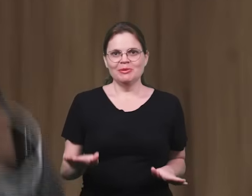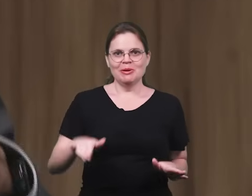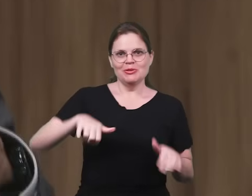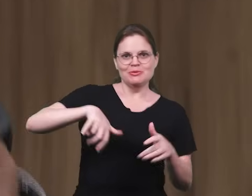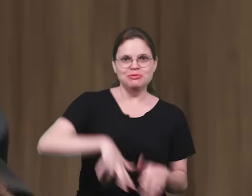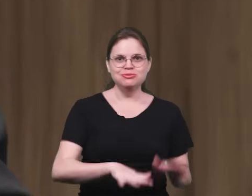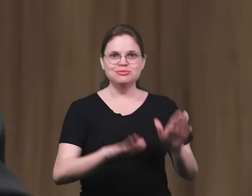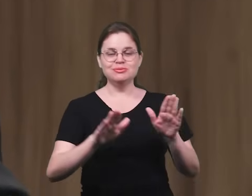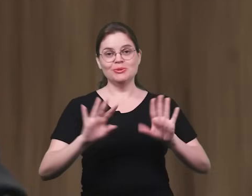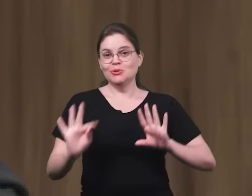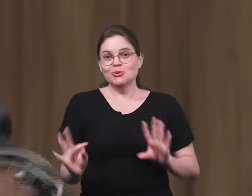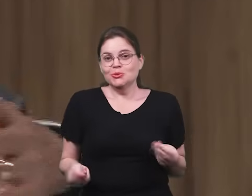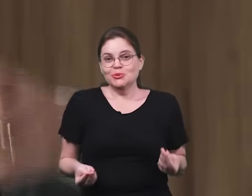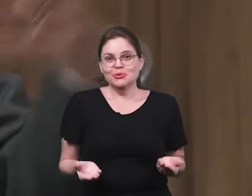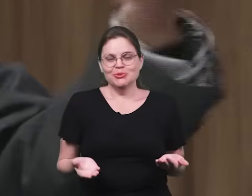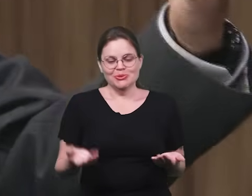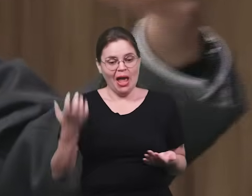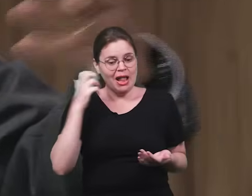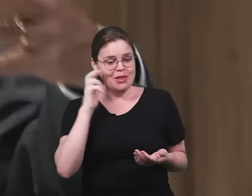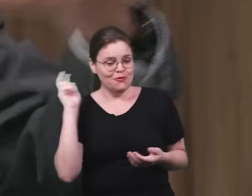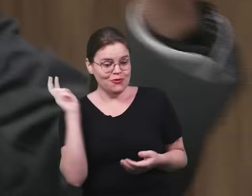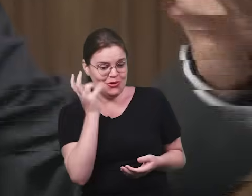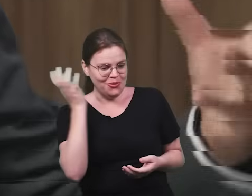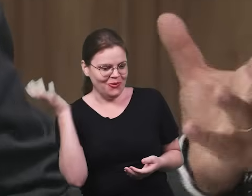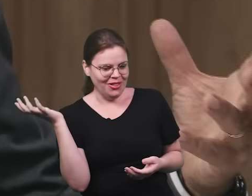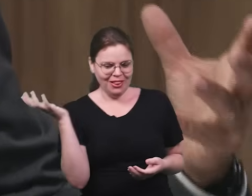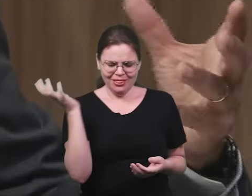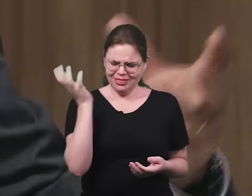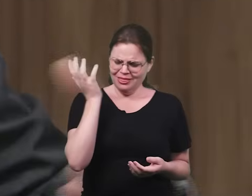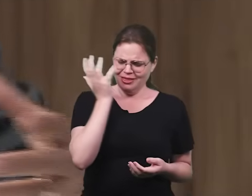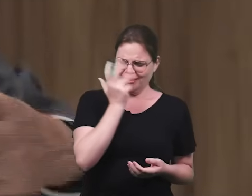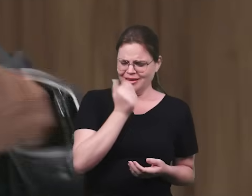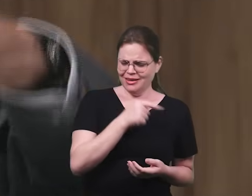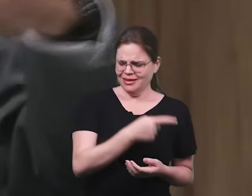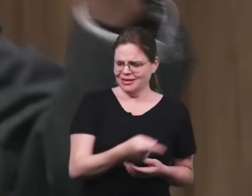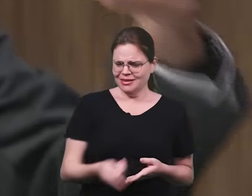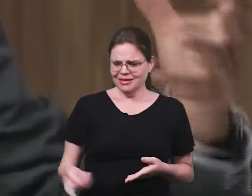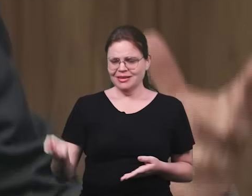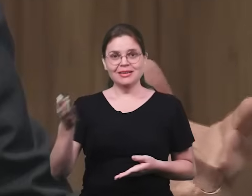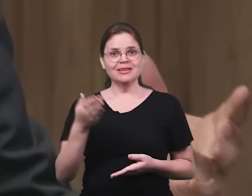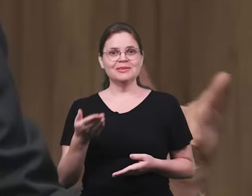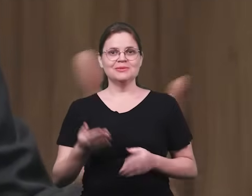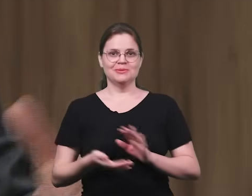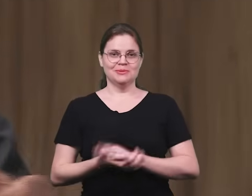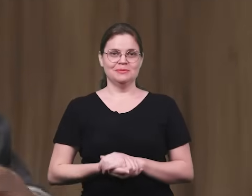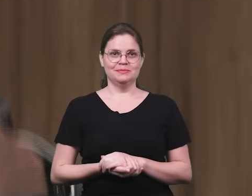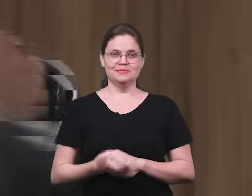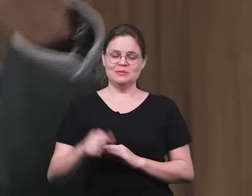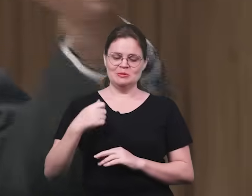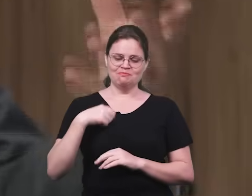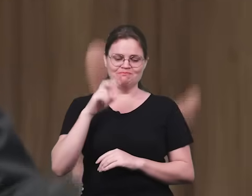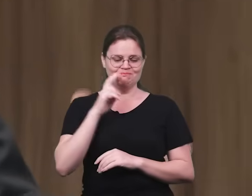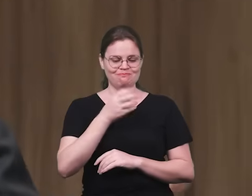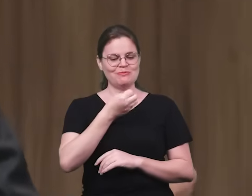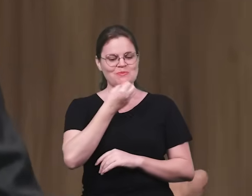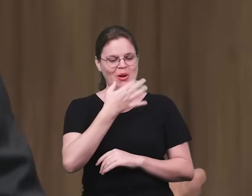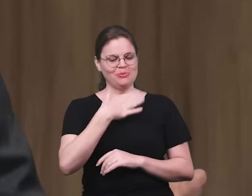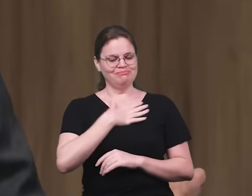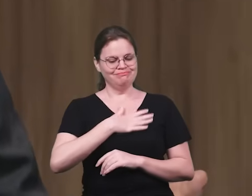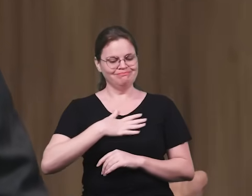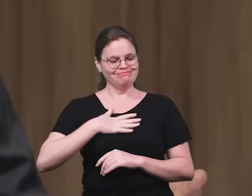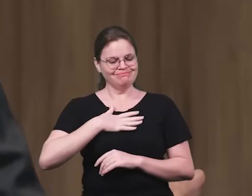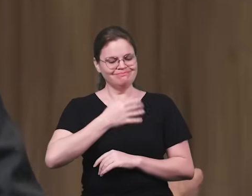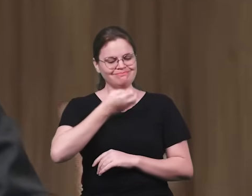E por isso ele diz assim, e ele viu essa beleza, né, ele contemplou essa beleza e ele viu que era